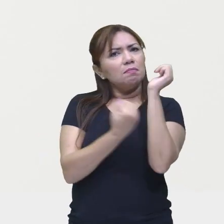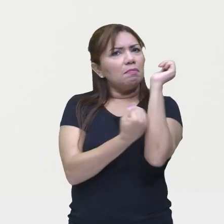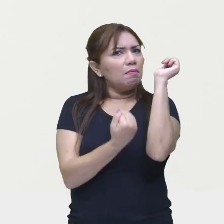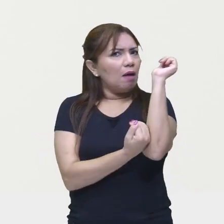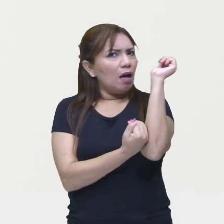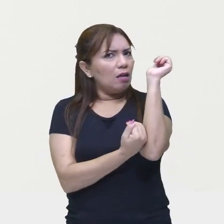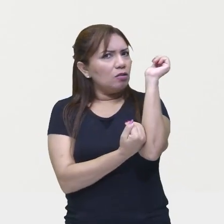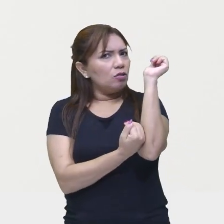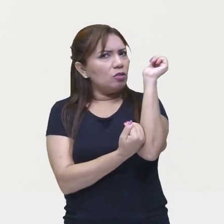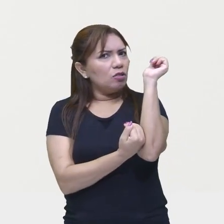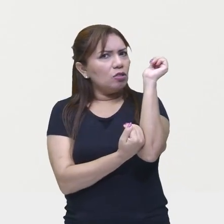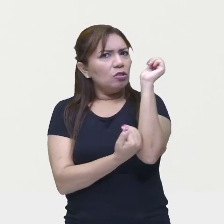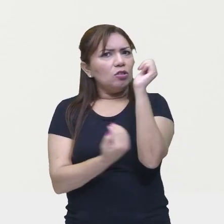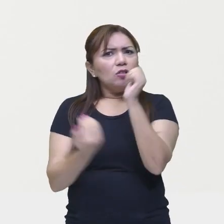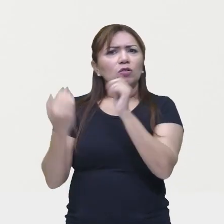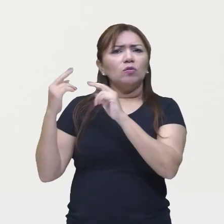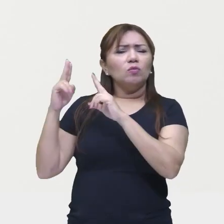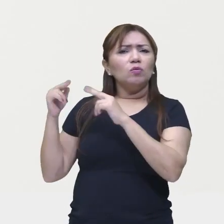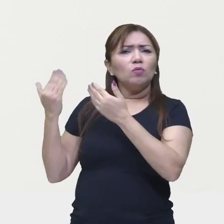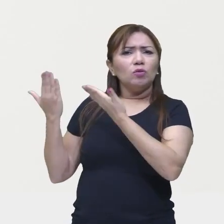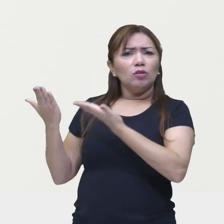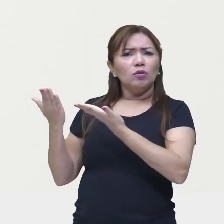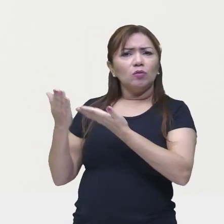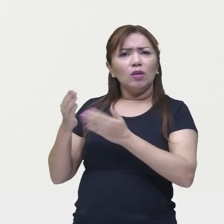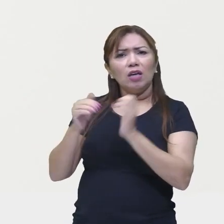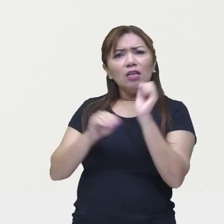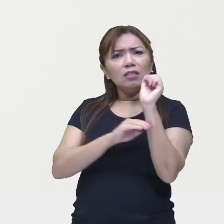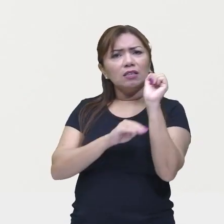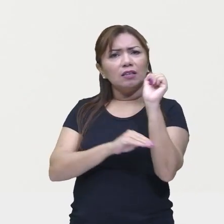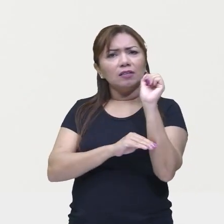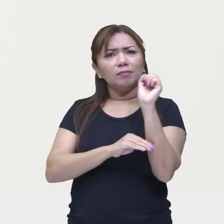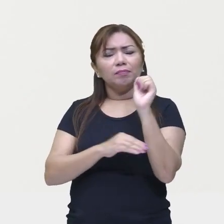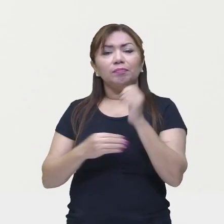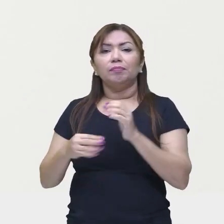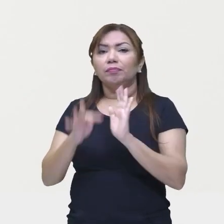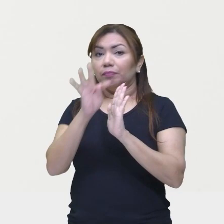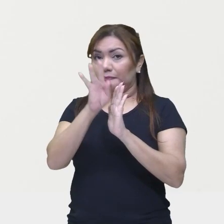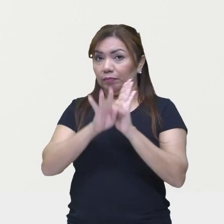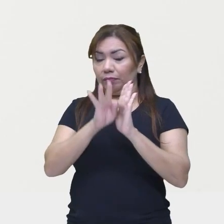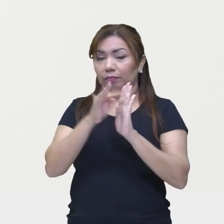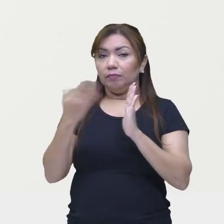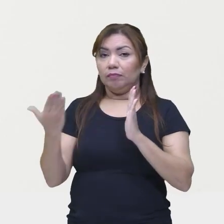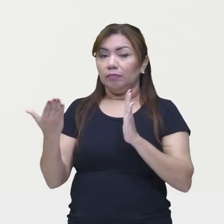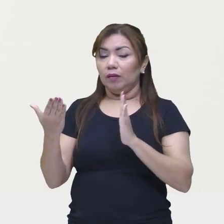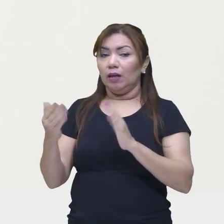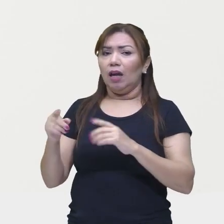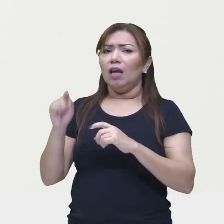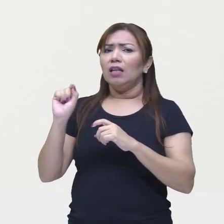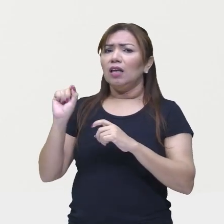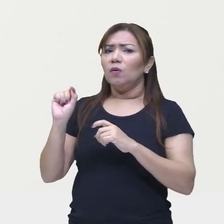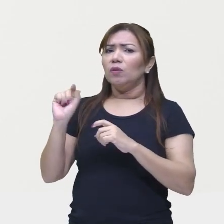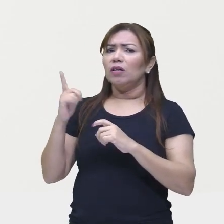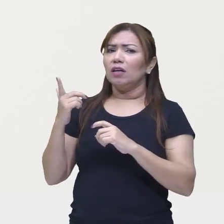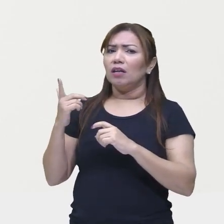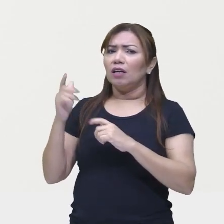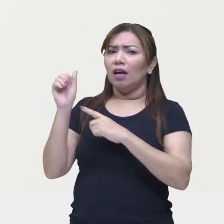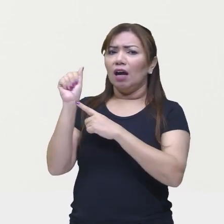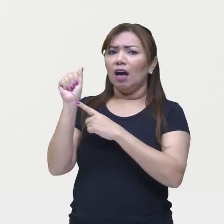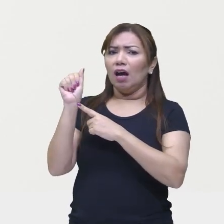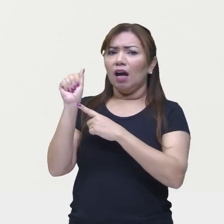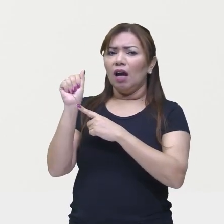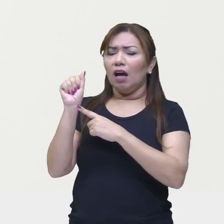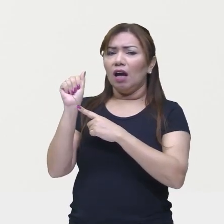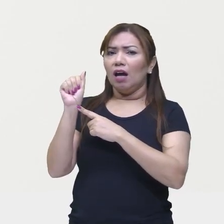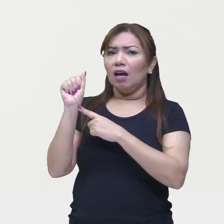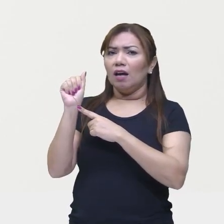gênero receita? Letra A. Ingredientes em creme? Você acha que tem creme no texto,